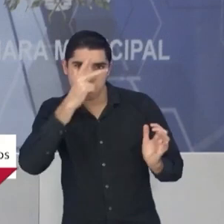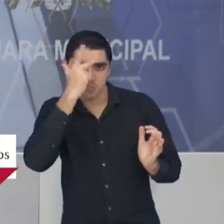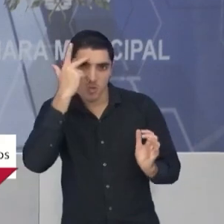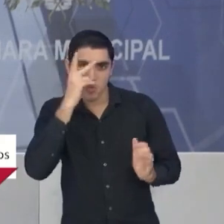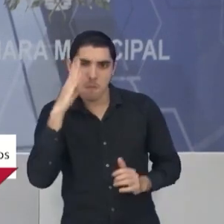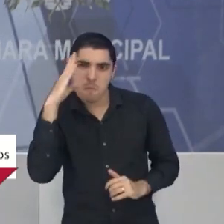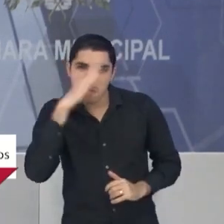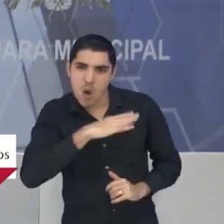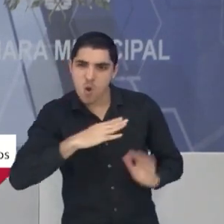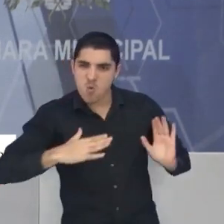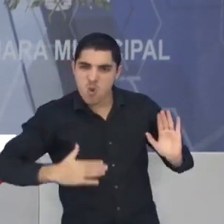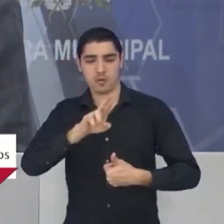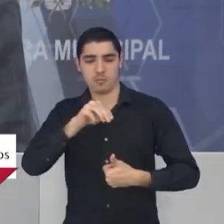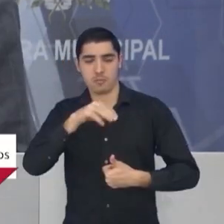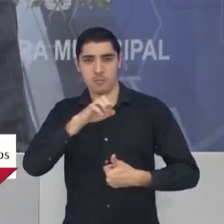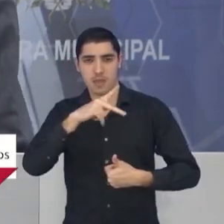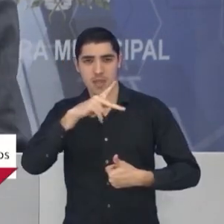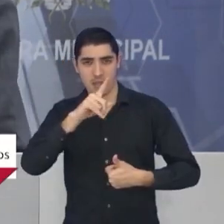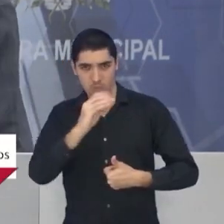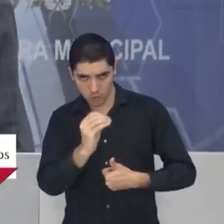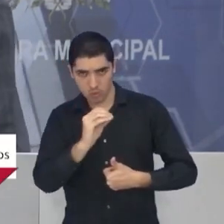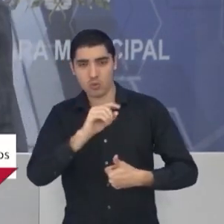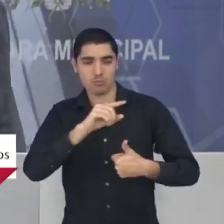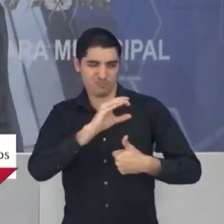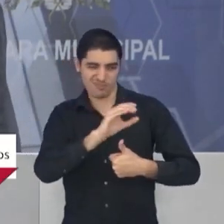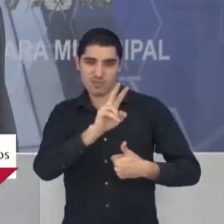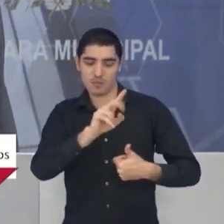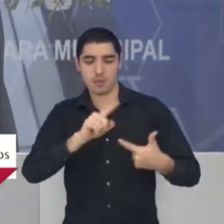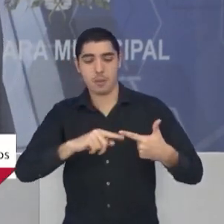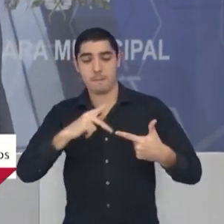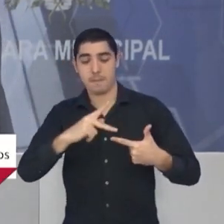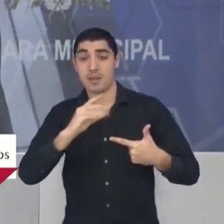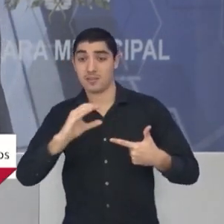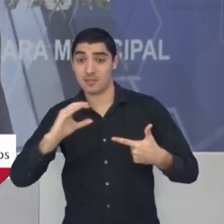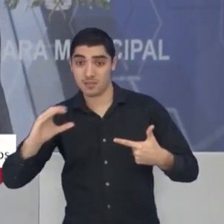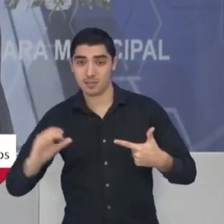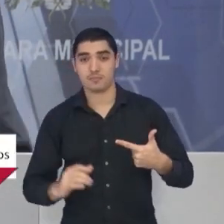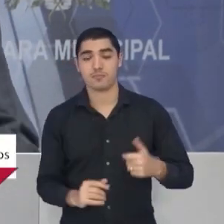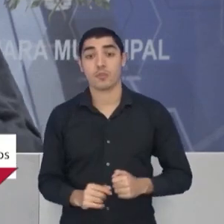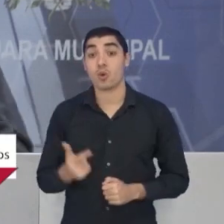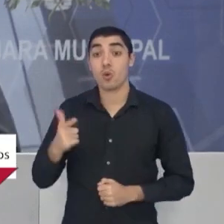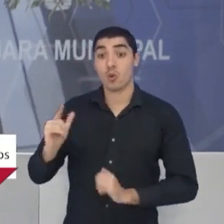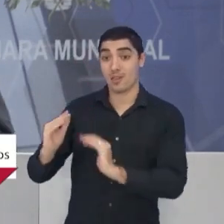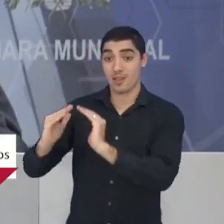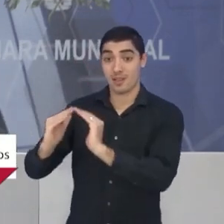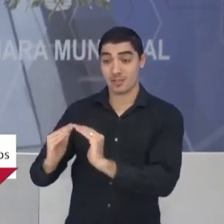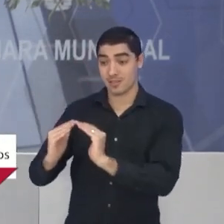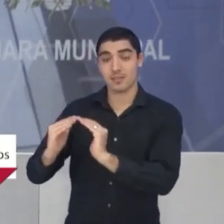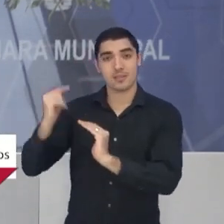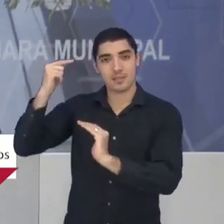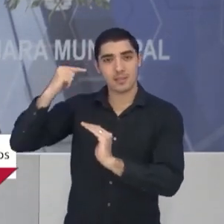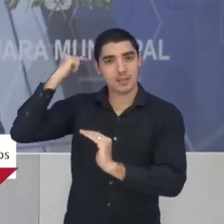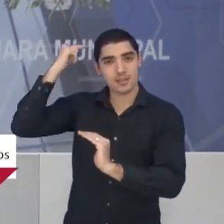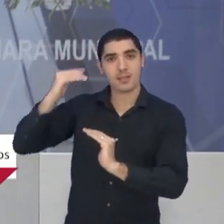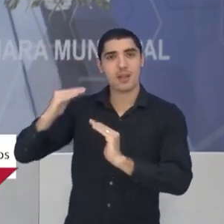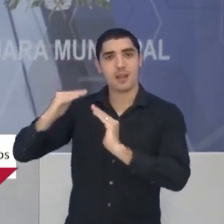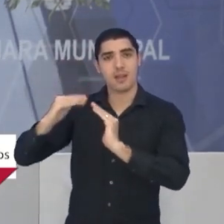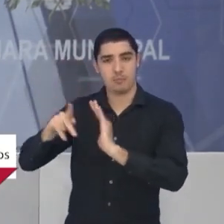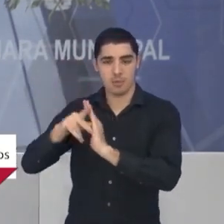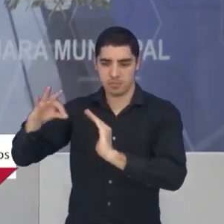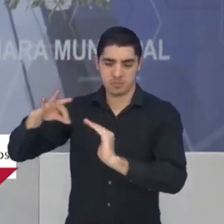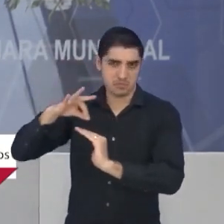verdade mesmo crime organizado Santa Casa de Misericórdia pô quem é que não é a favor da Santa